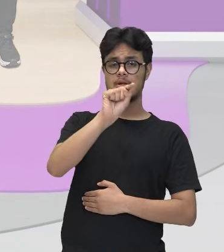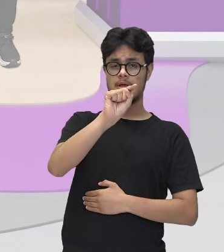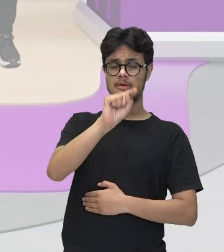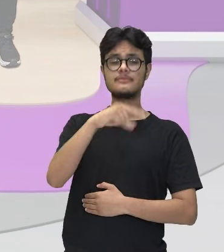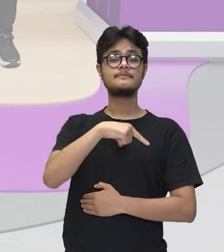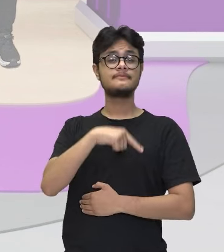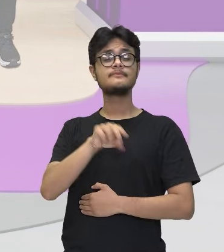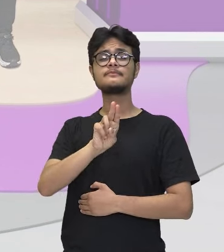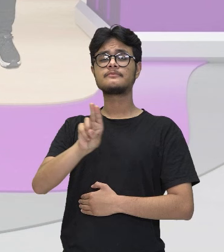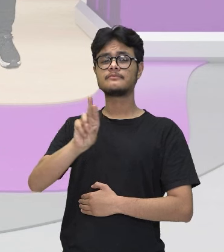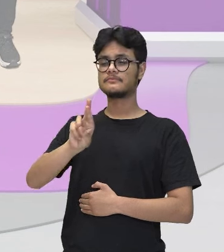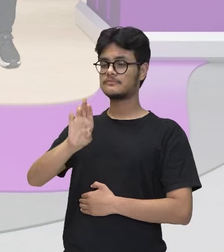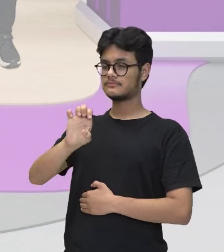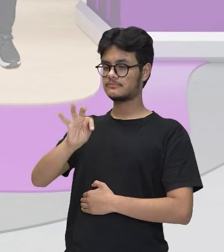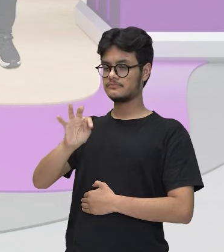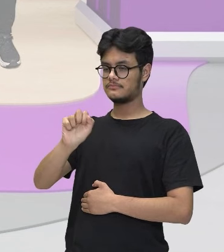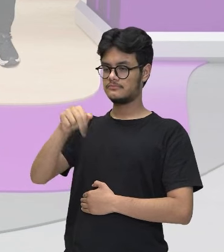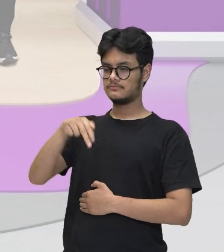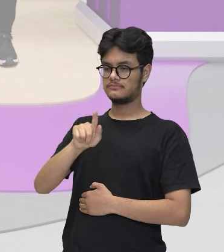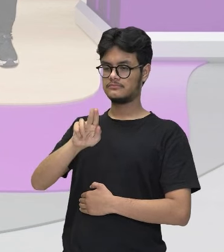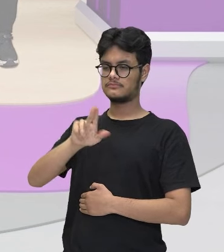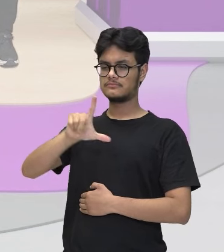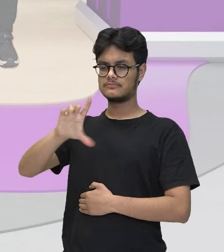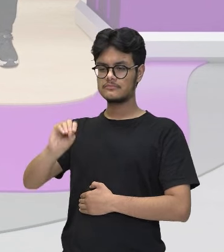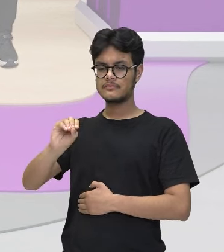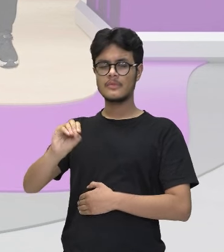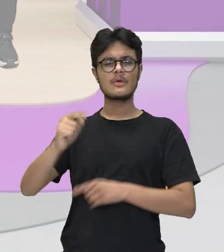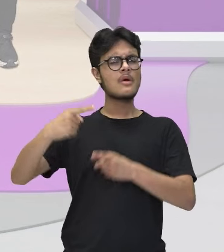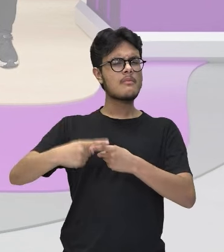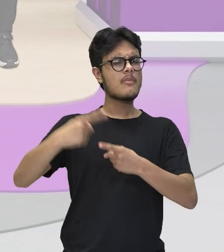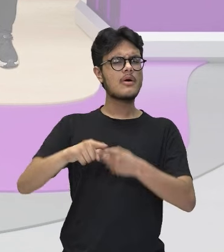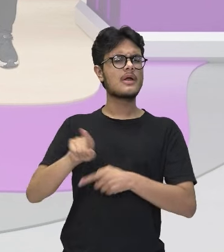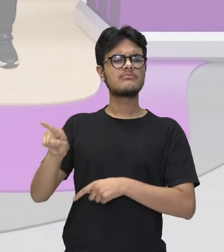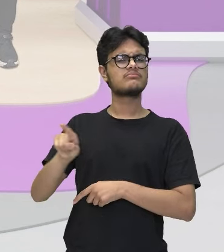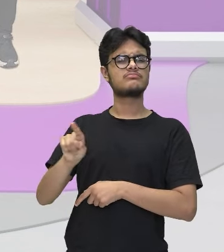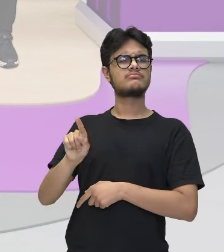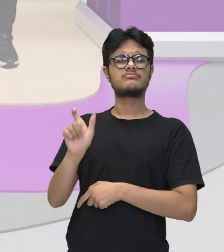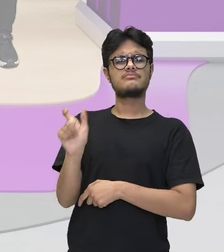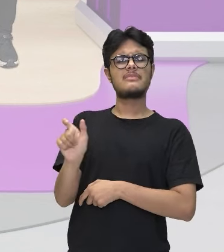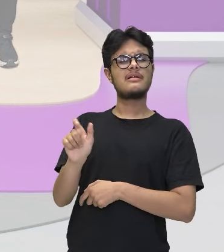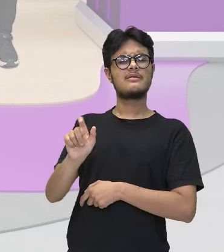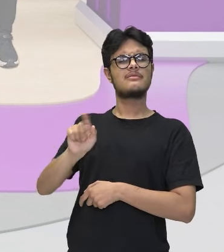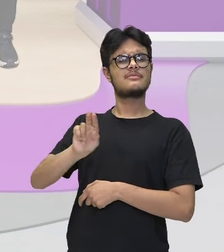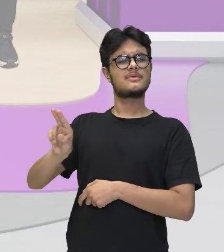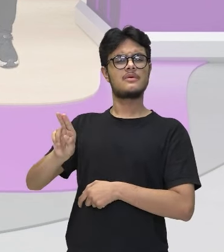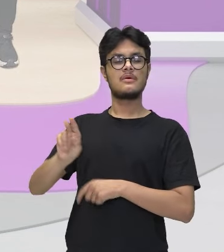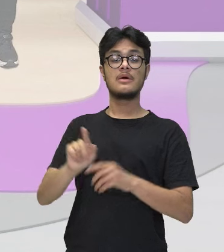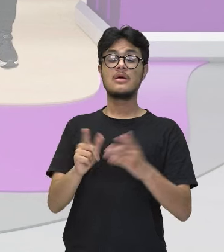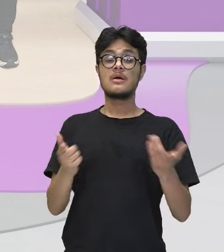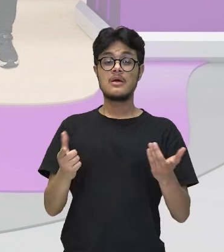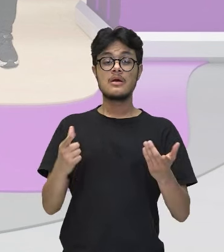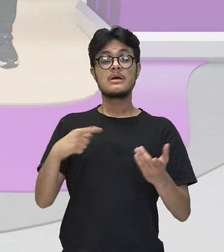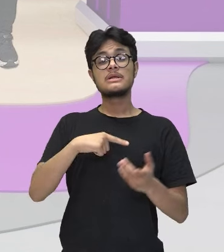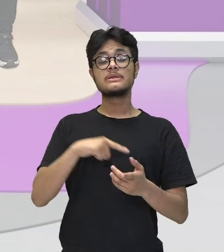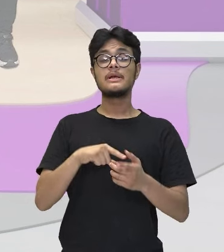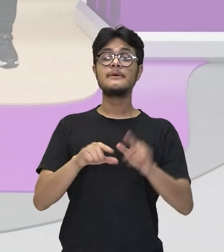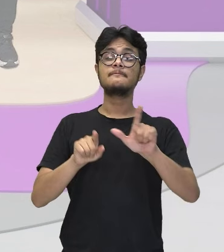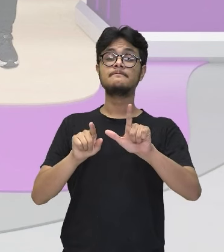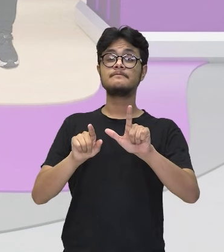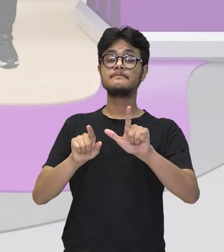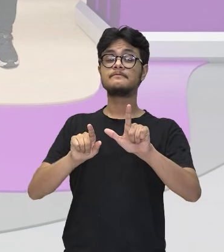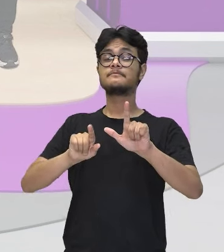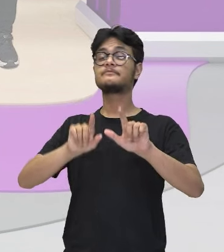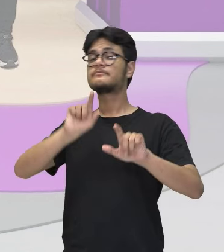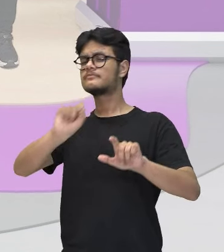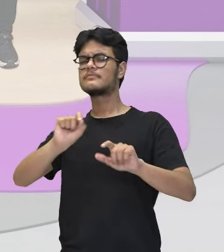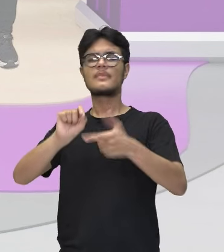triângulo retângulo. Então, por que ele é um triângulo retângulo? Porque ele possui um ângulo que mede